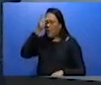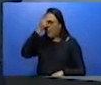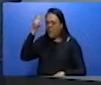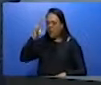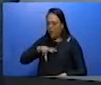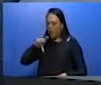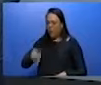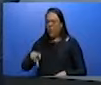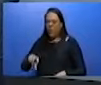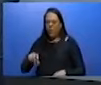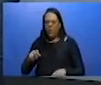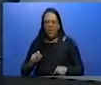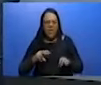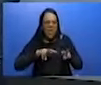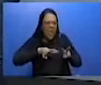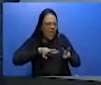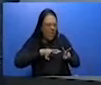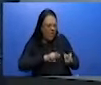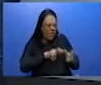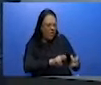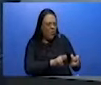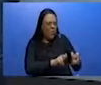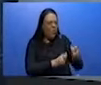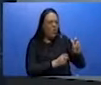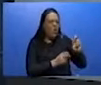tentando comprar os índios ali, né?